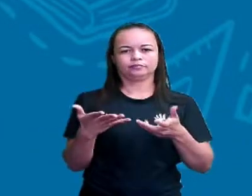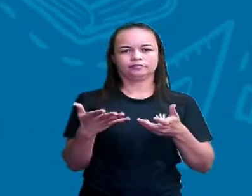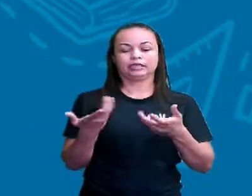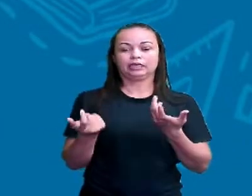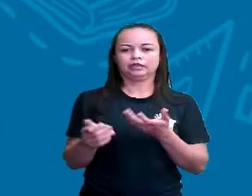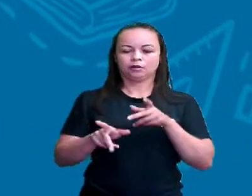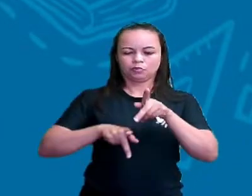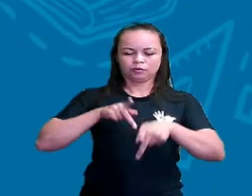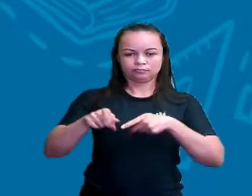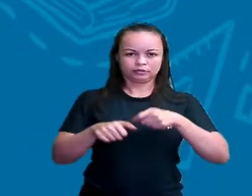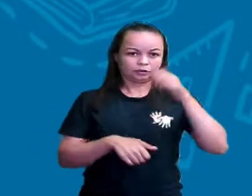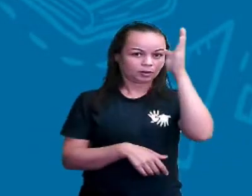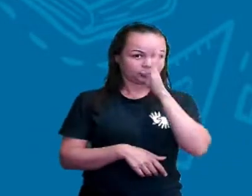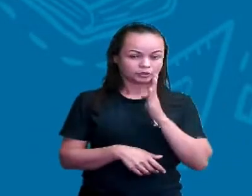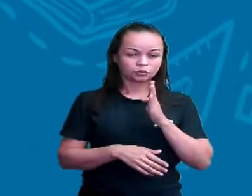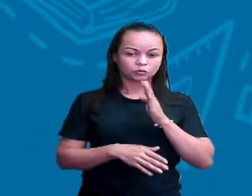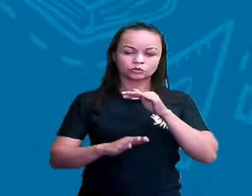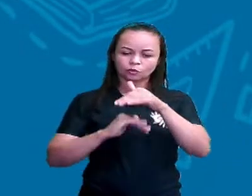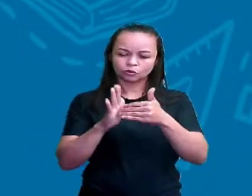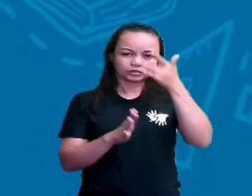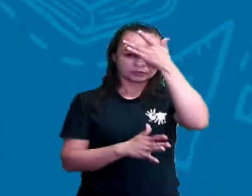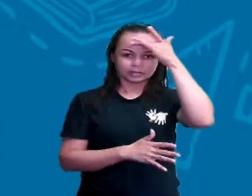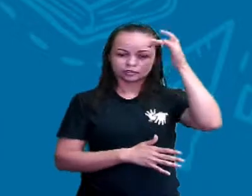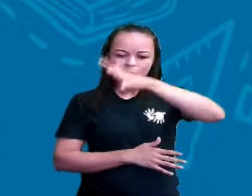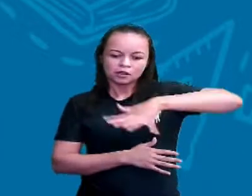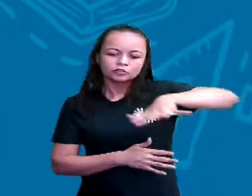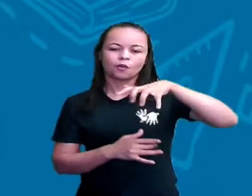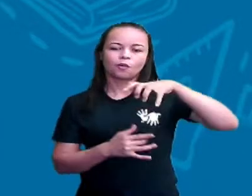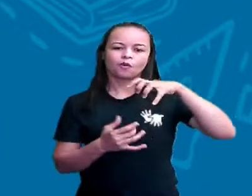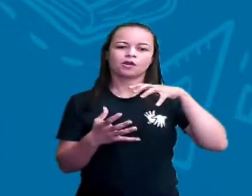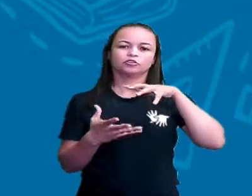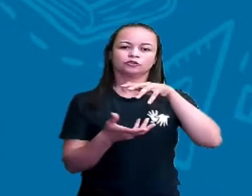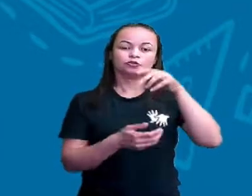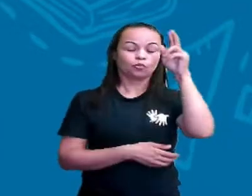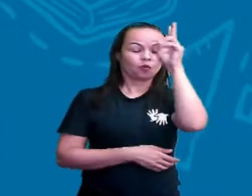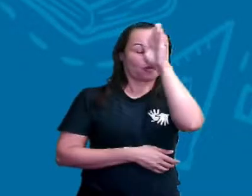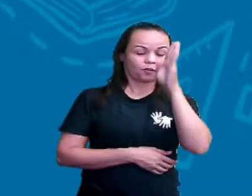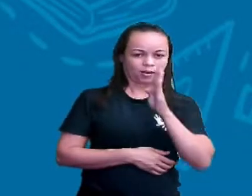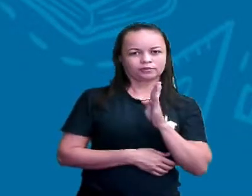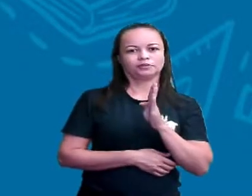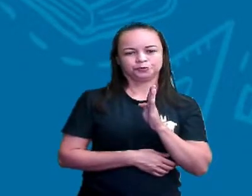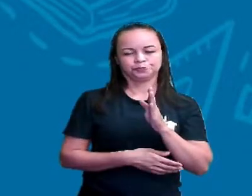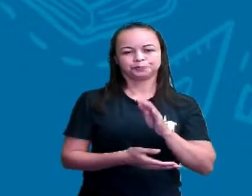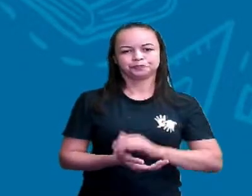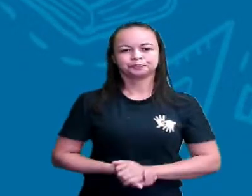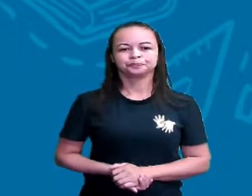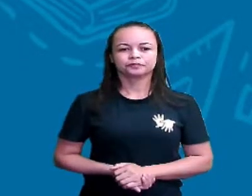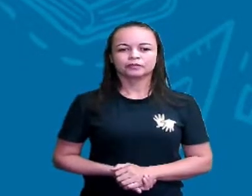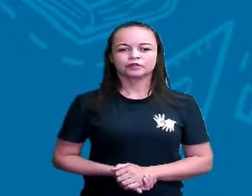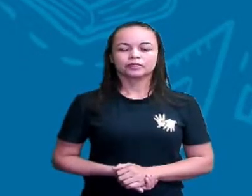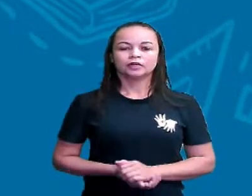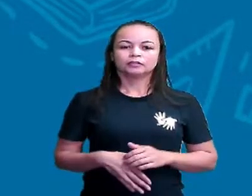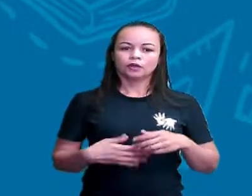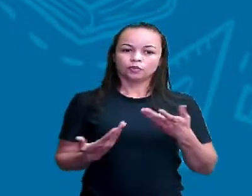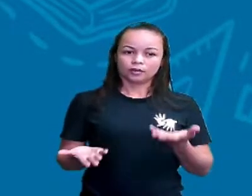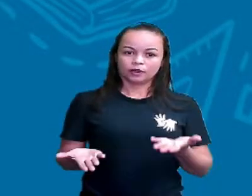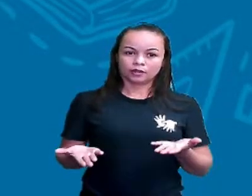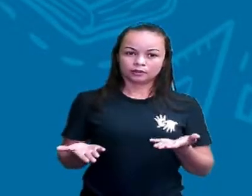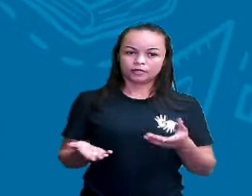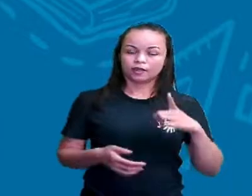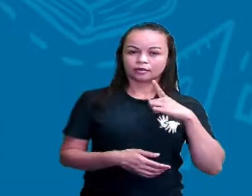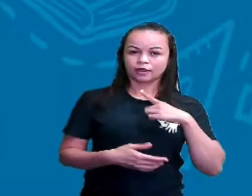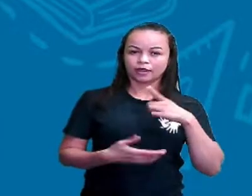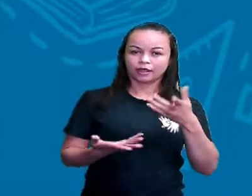brasileira são todos os habitantes do Brasil, tá certo? Então, aqui a gente tem